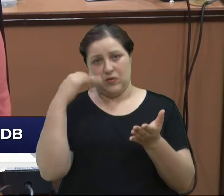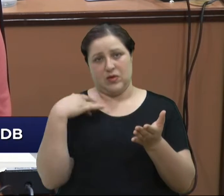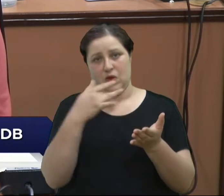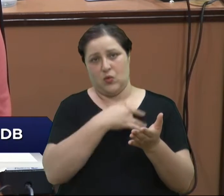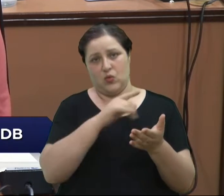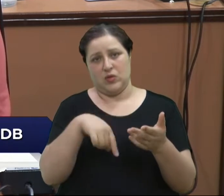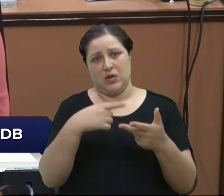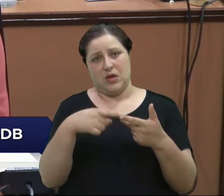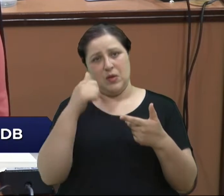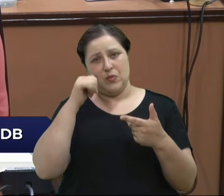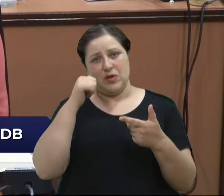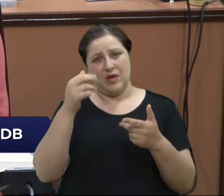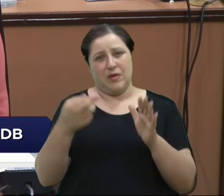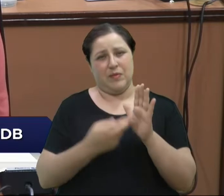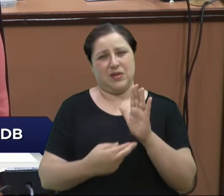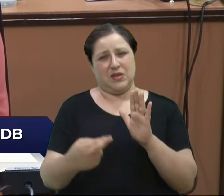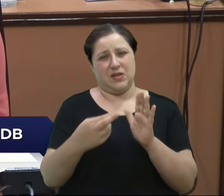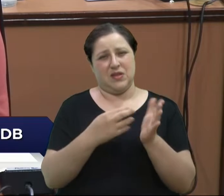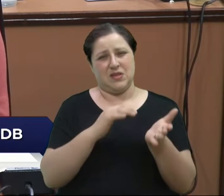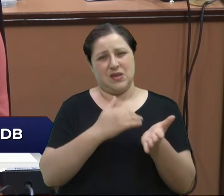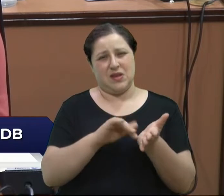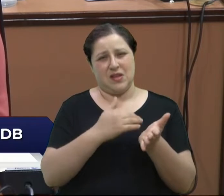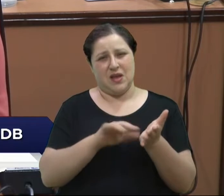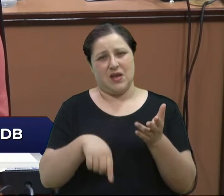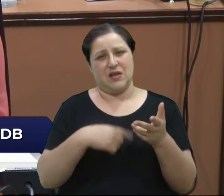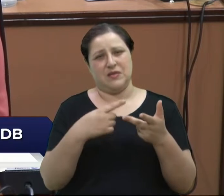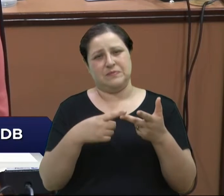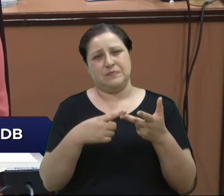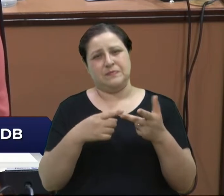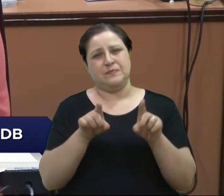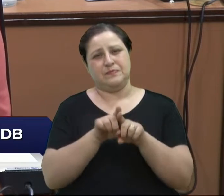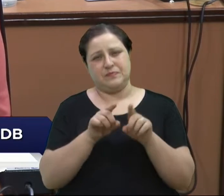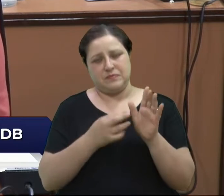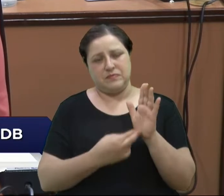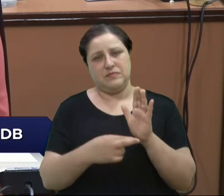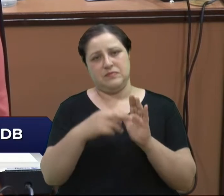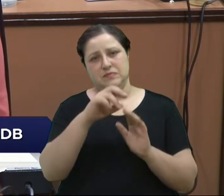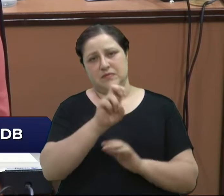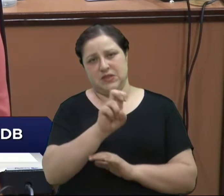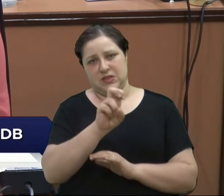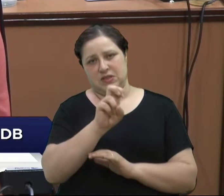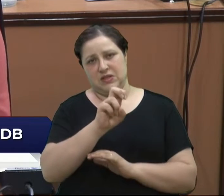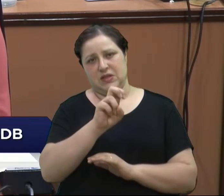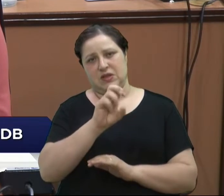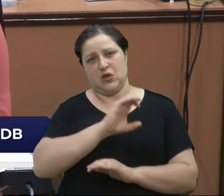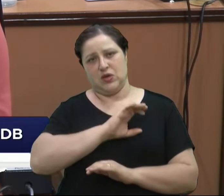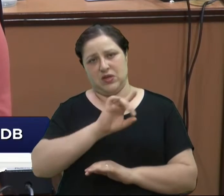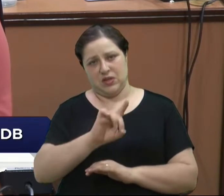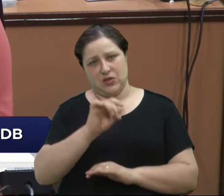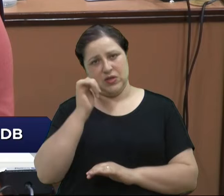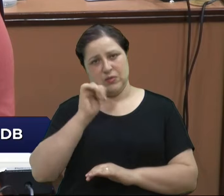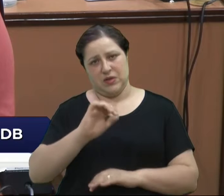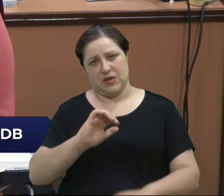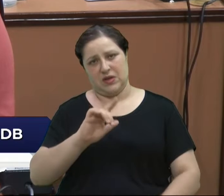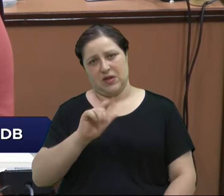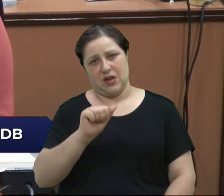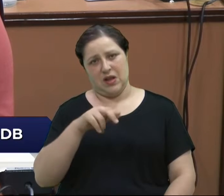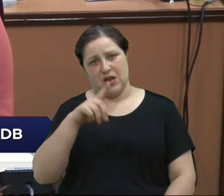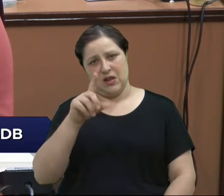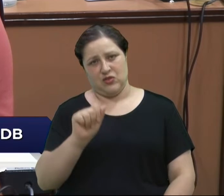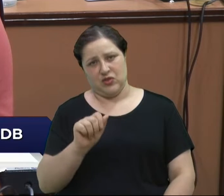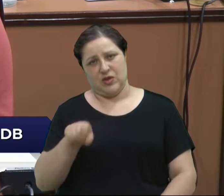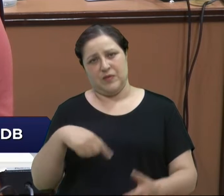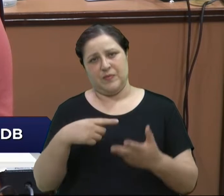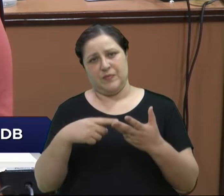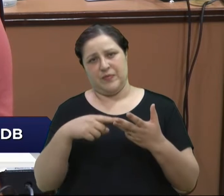nossa secretária, também representando a 5ª Coordenadoria, Cláudia, Sandro